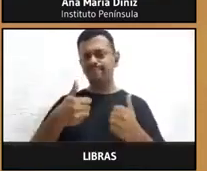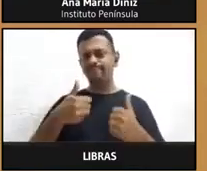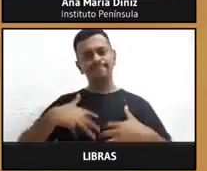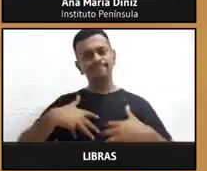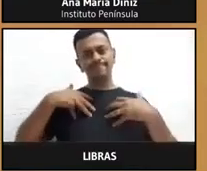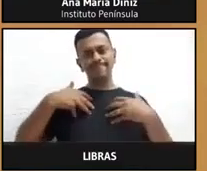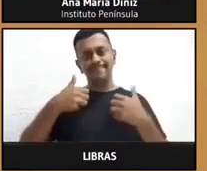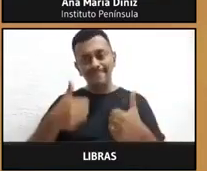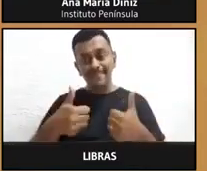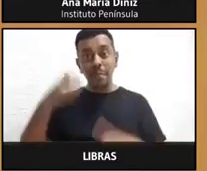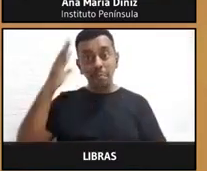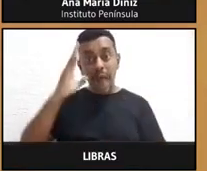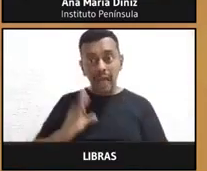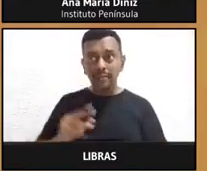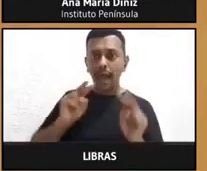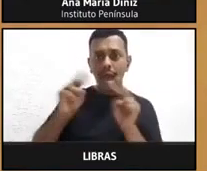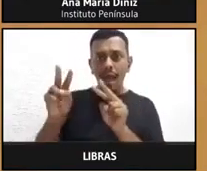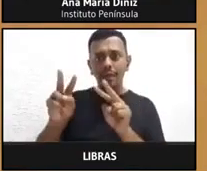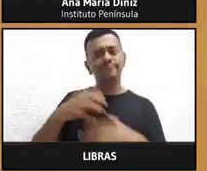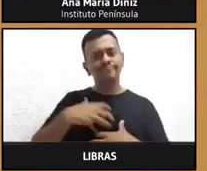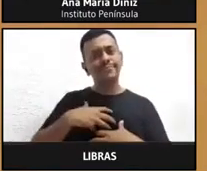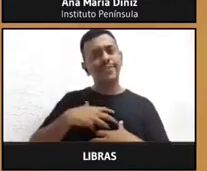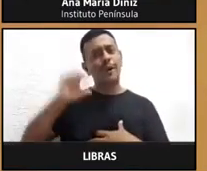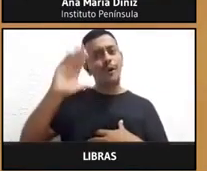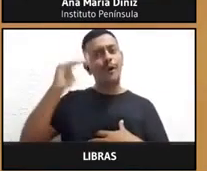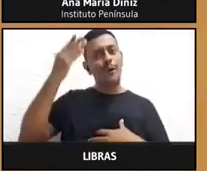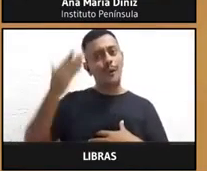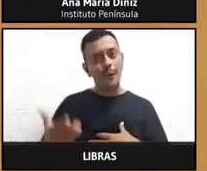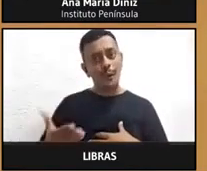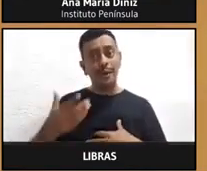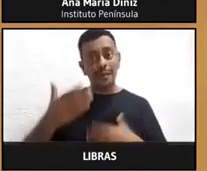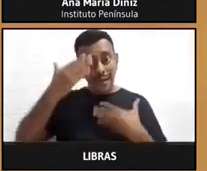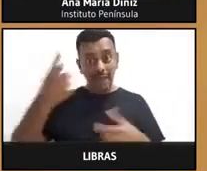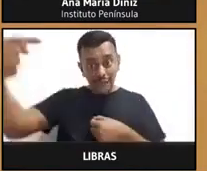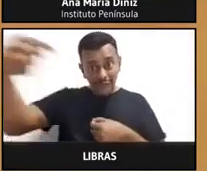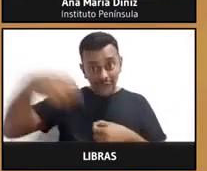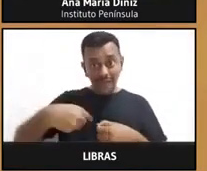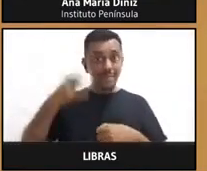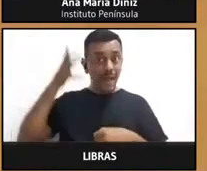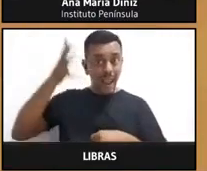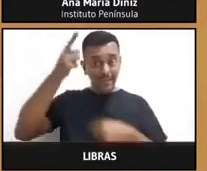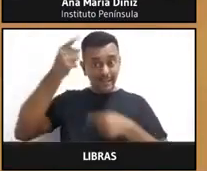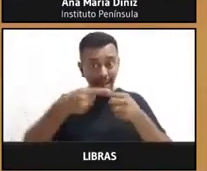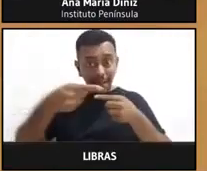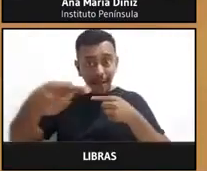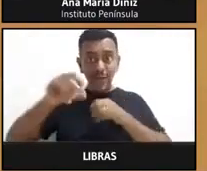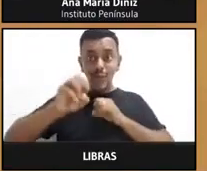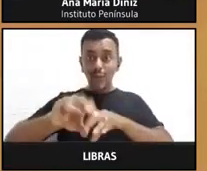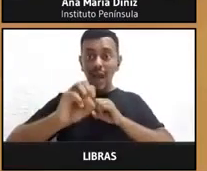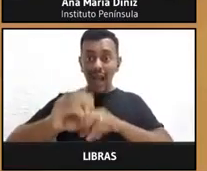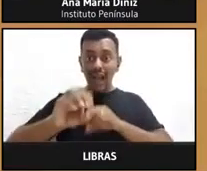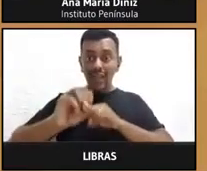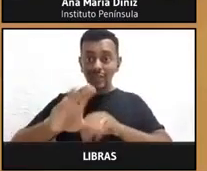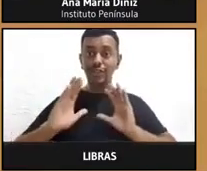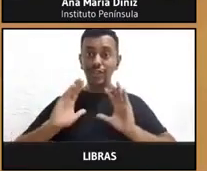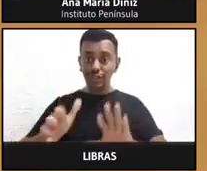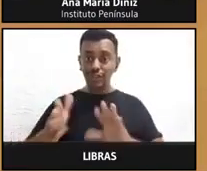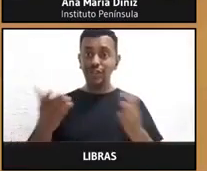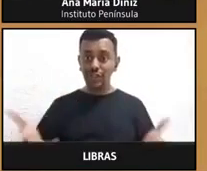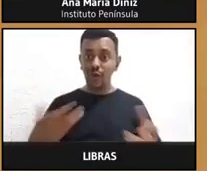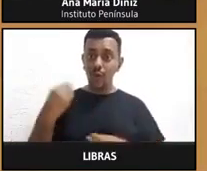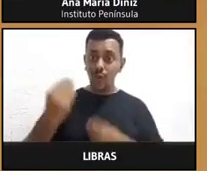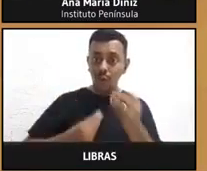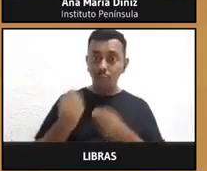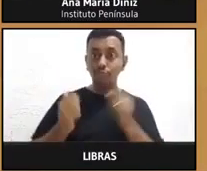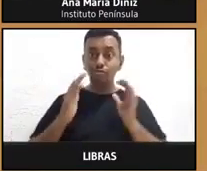Para o Brasil é uma honra tê-lo aqui no Educa Week 2020. Gostaria de pedir uma última mensagem para o Brasil.